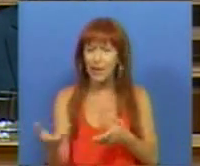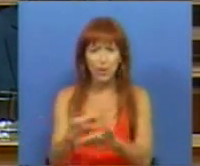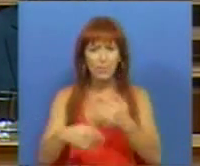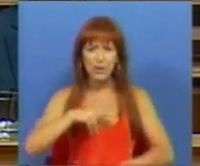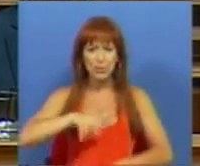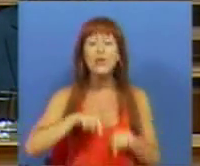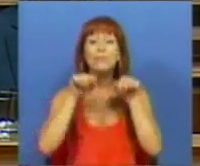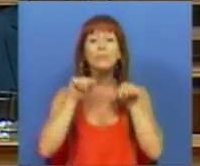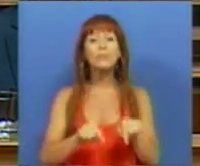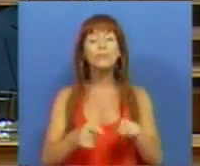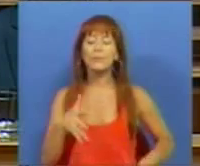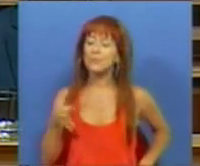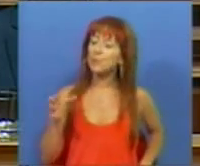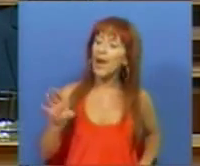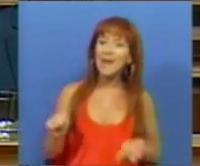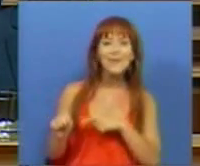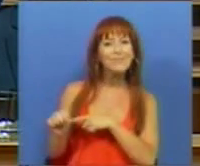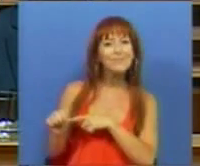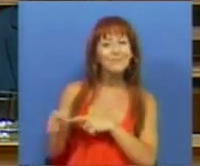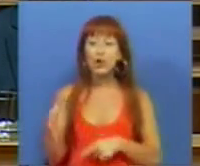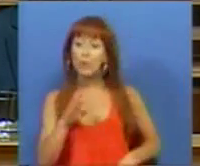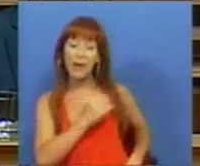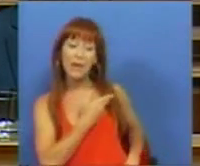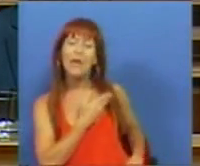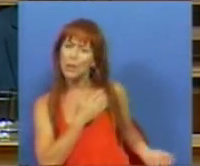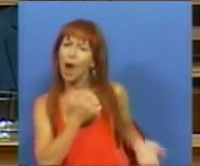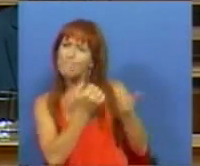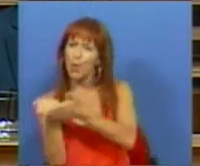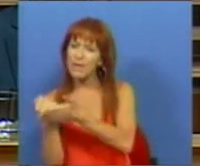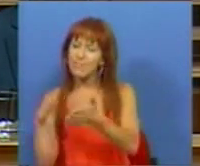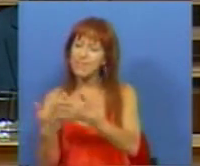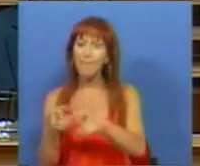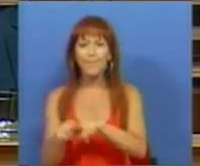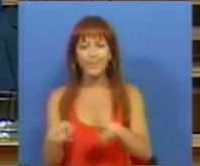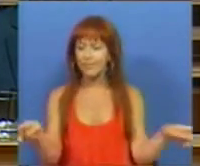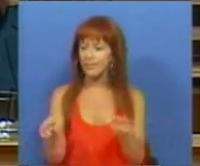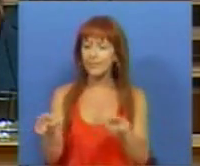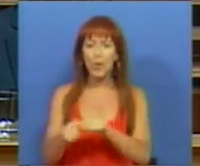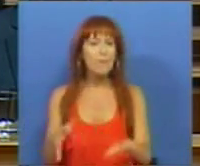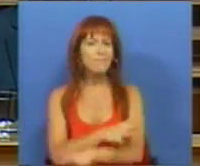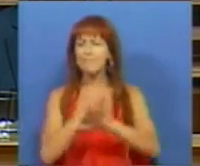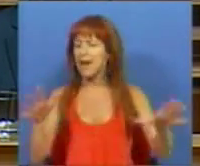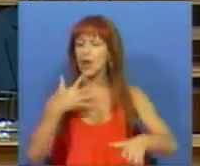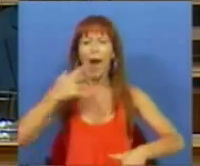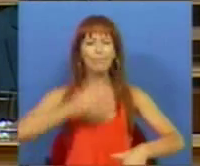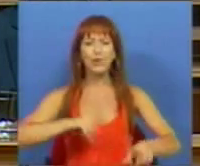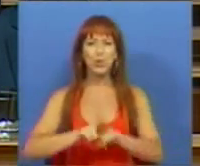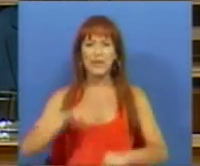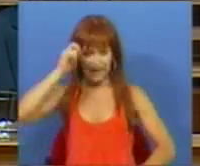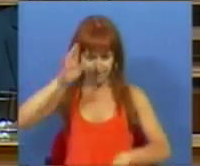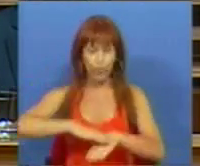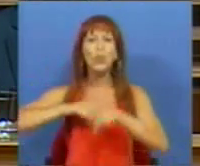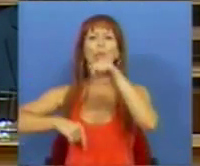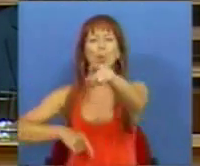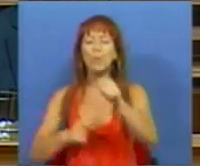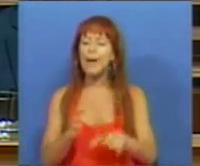portuguesa e nisso o Partido Socialista e o PSD que o apoia tornaram-se numa maioria absoluta da